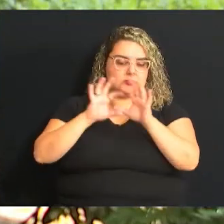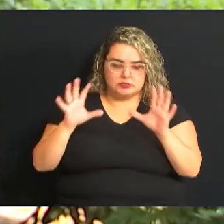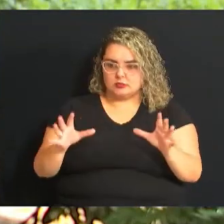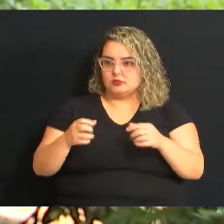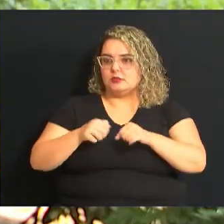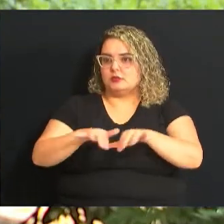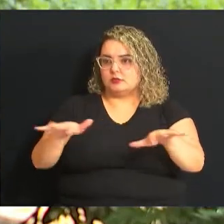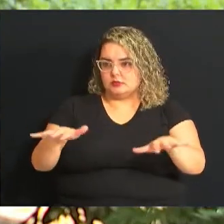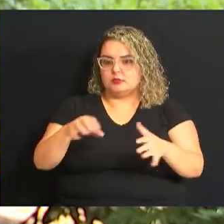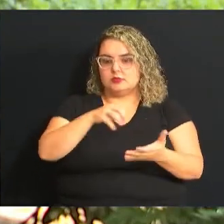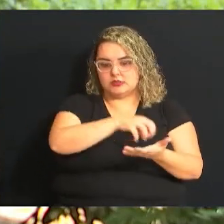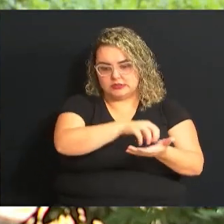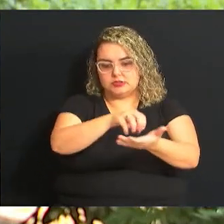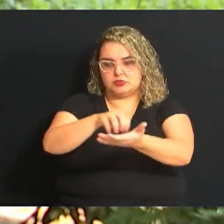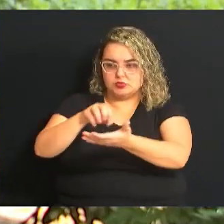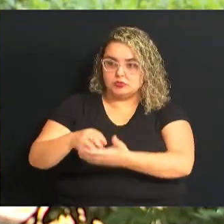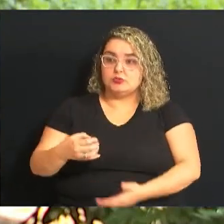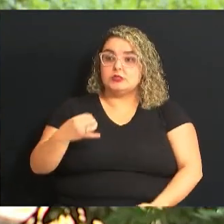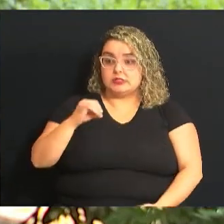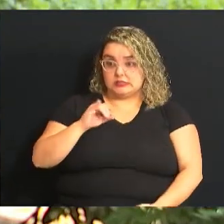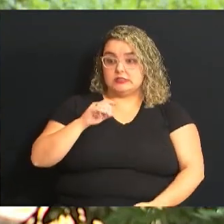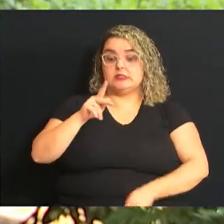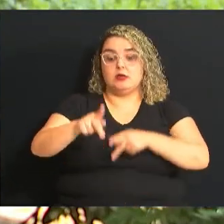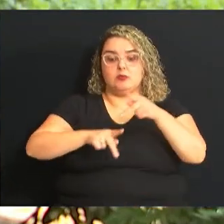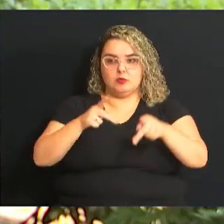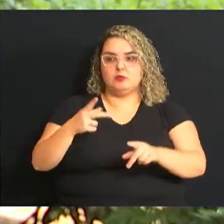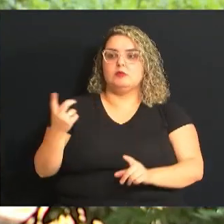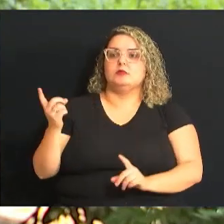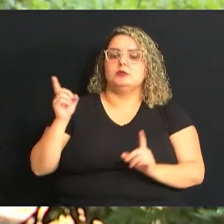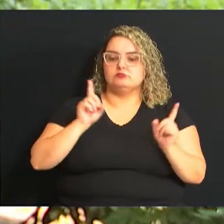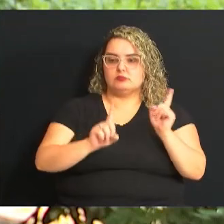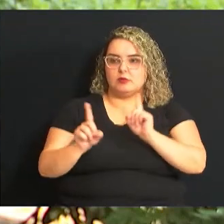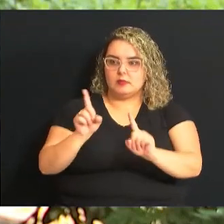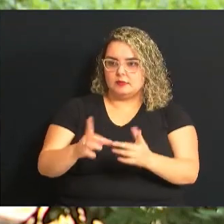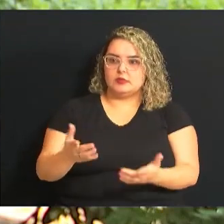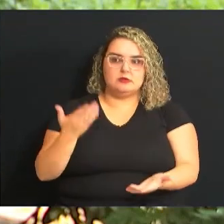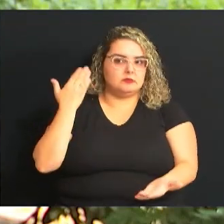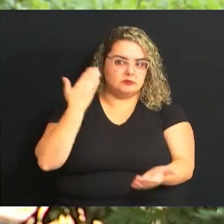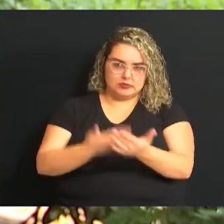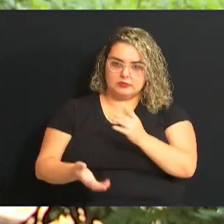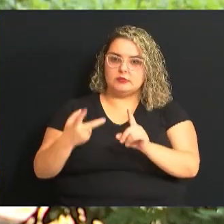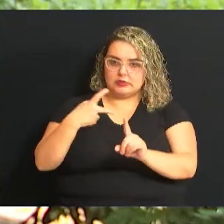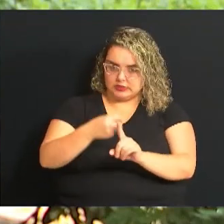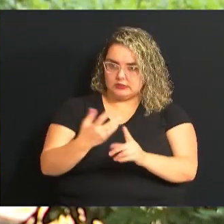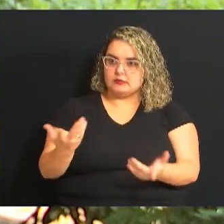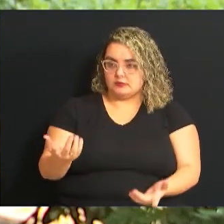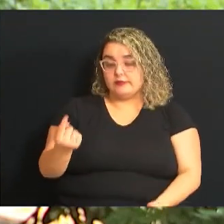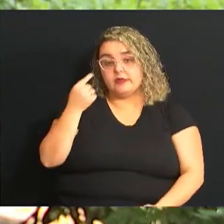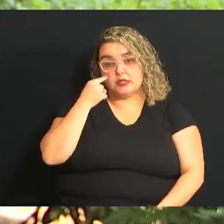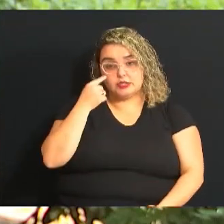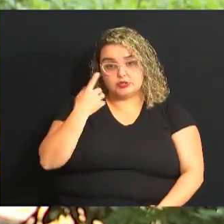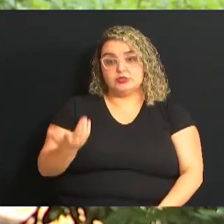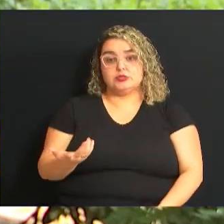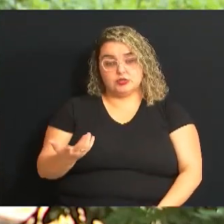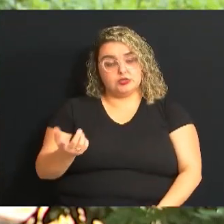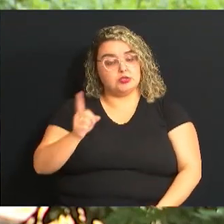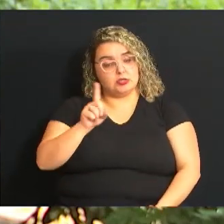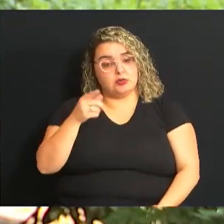nessas unidades. Se a população procurar, a gente não vai ter perda dessas doses. Olha aí, gente, não vamos deixar